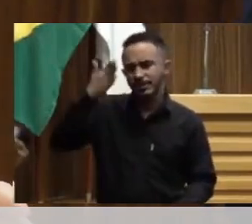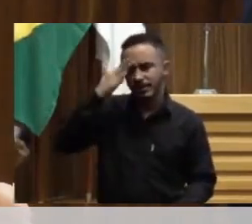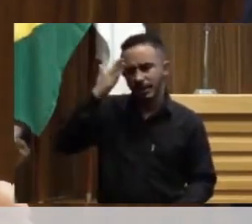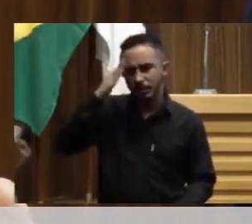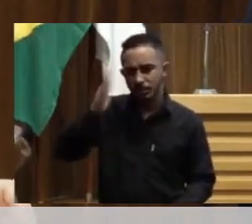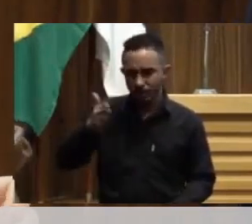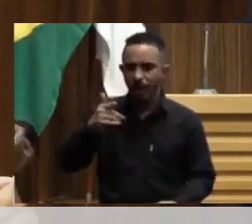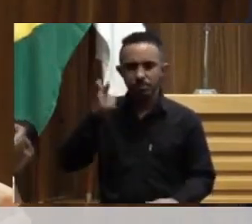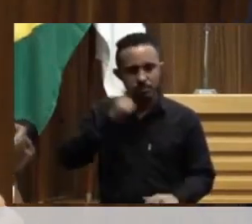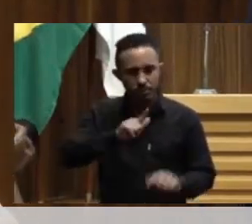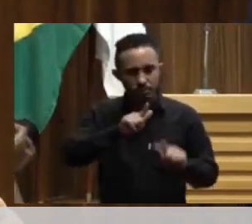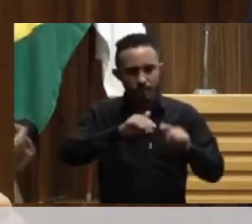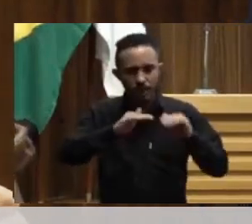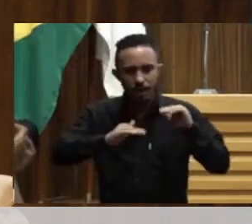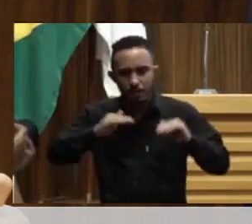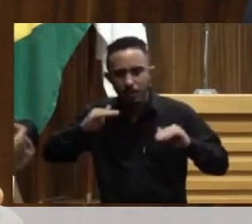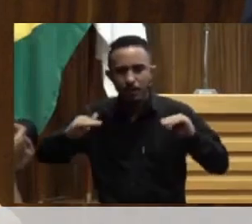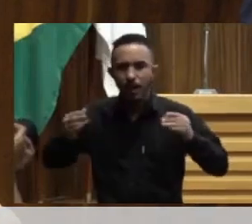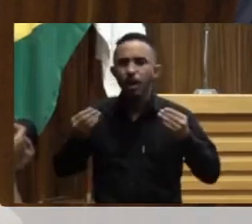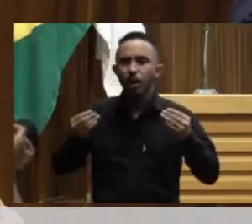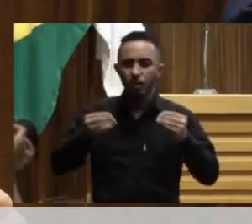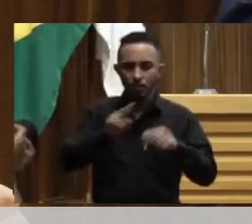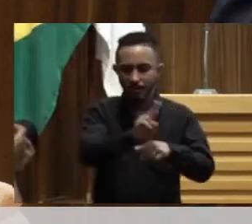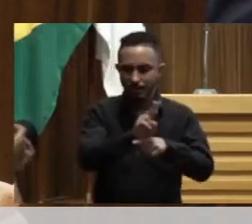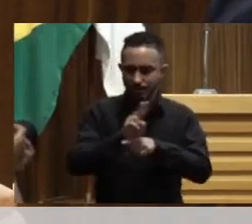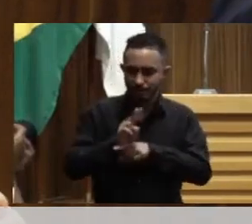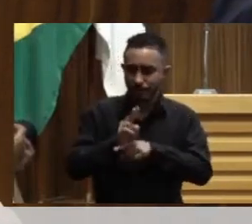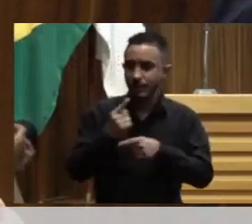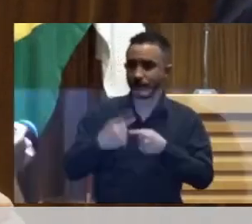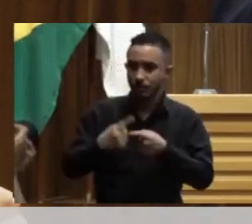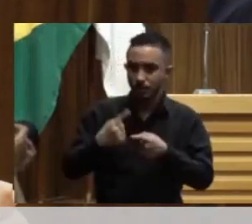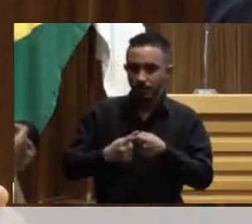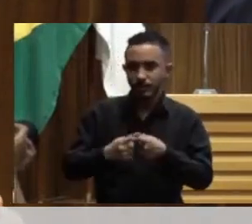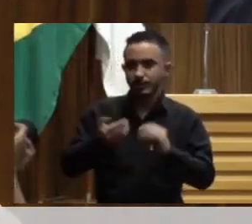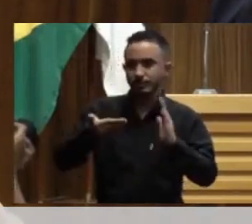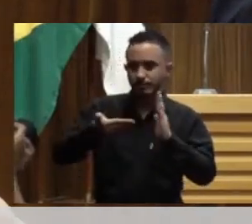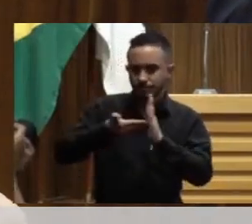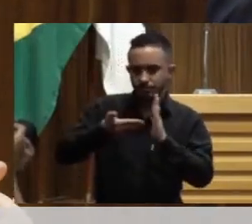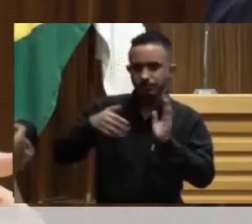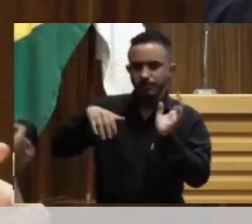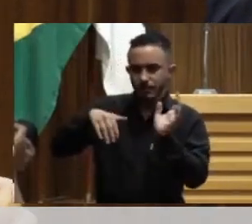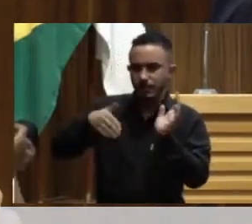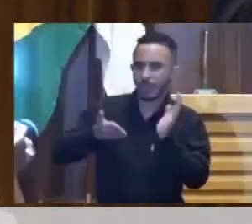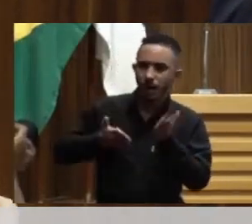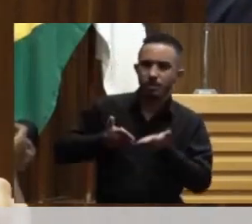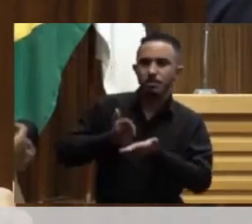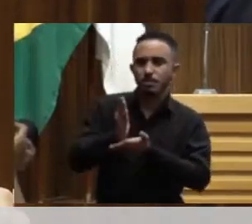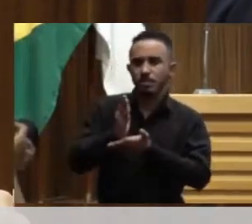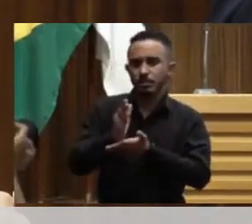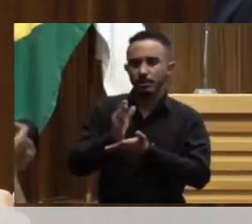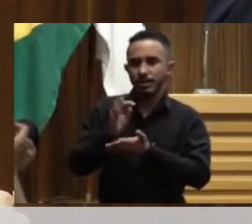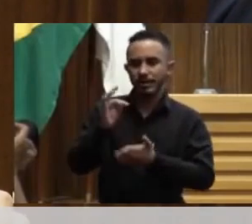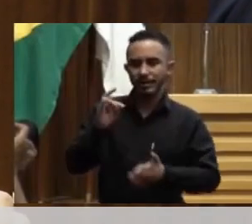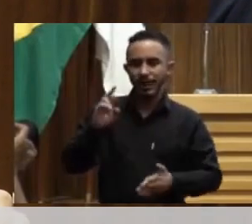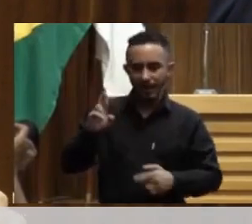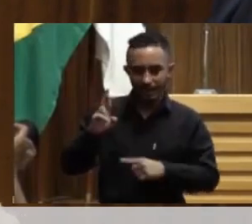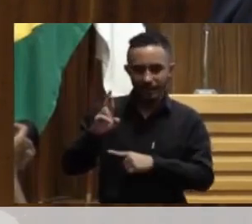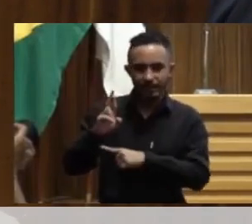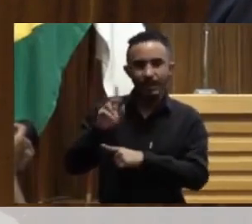equacionamos bem a questão do crédito, porque o Congresso Nacional aprovou TR, é